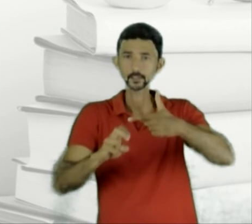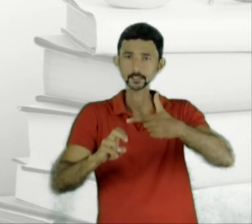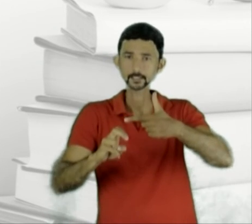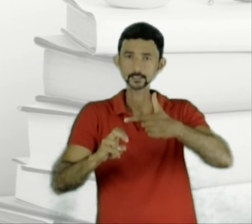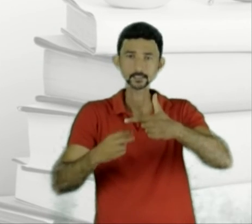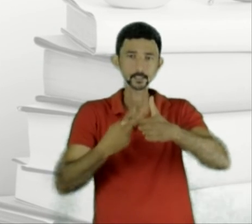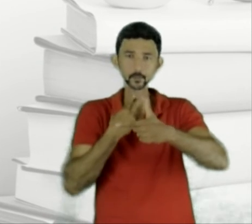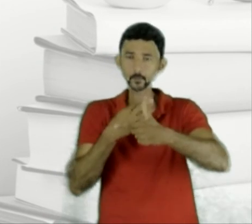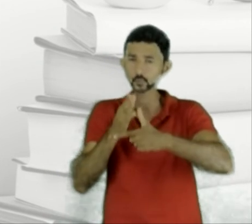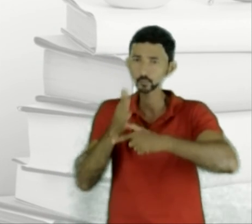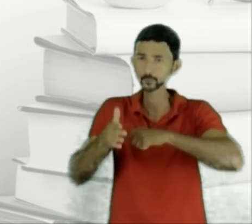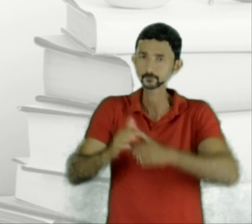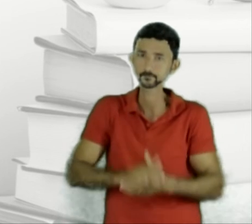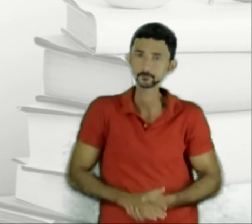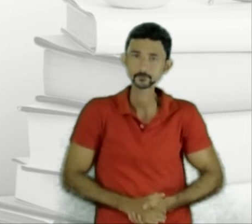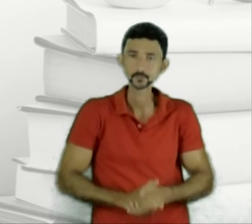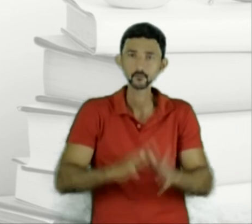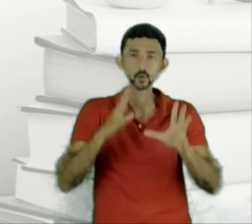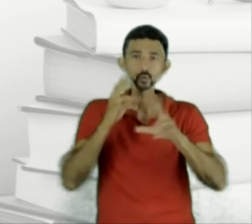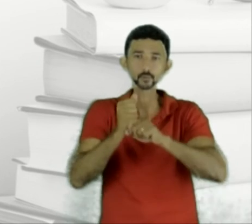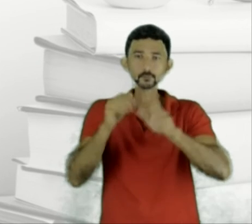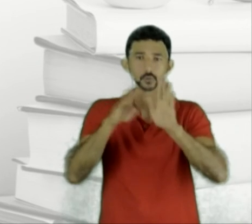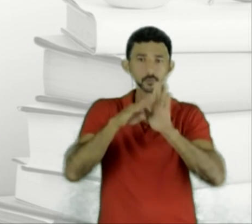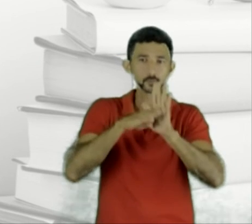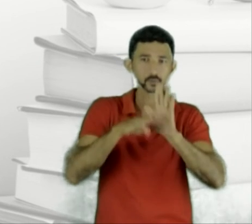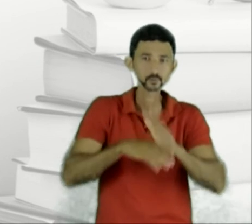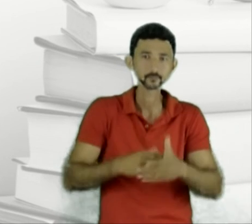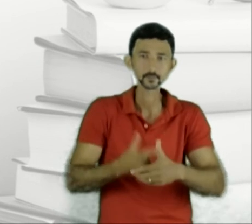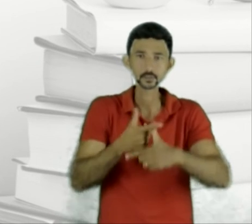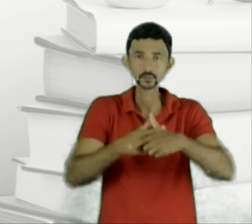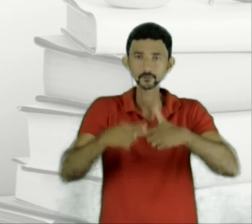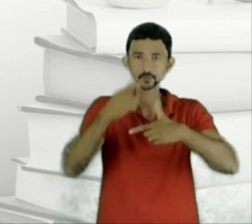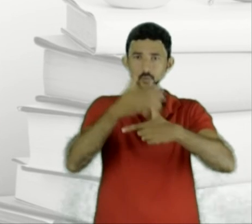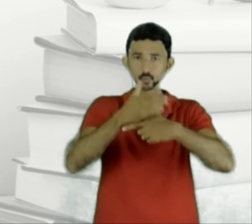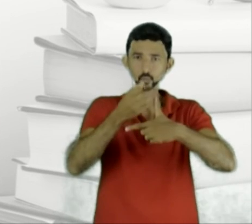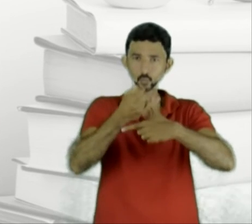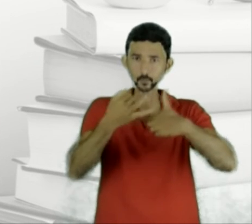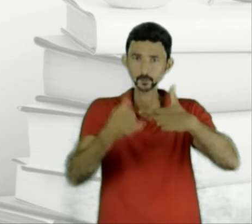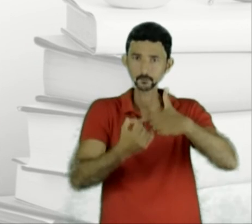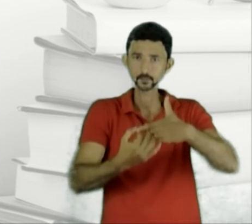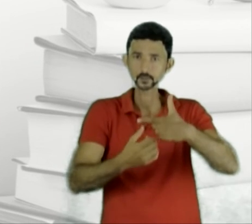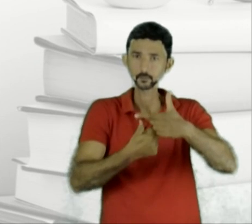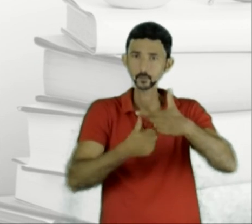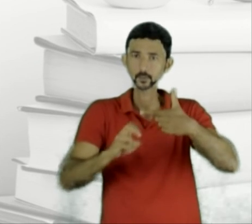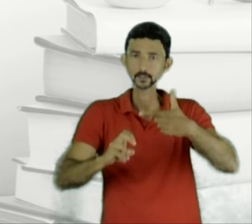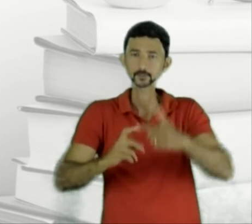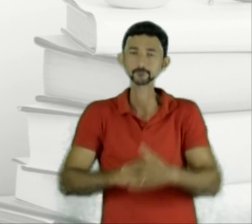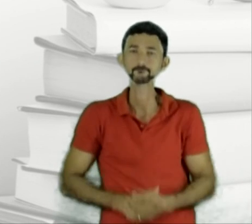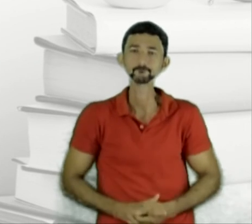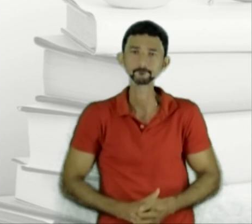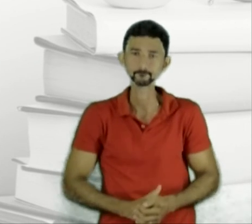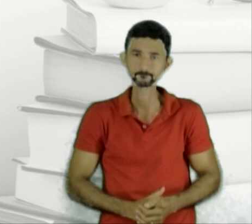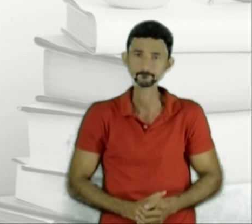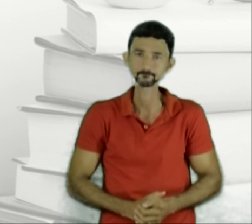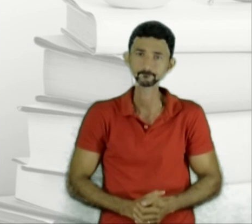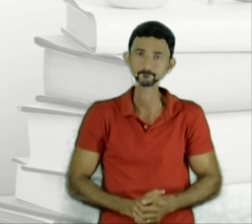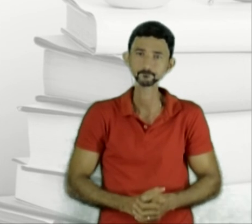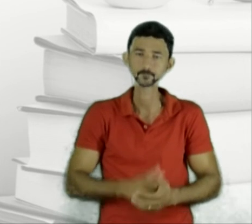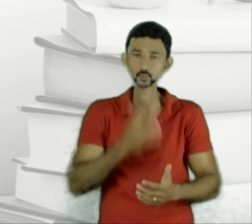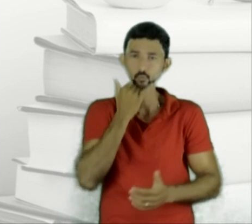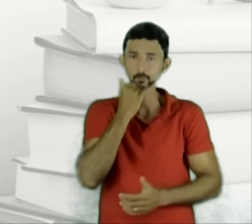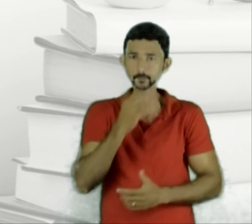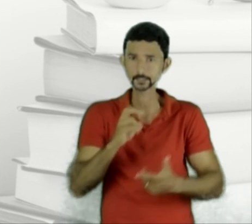não dá para dividir direto, então eu simplifico. Eu divido em cima e embaixo por 15, certo? Por